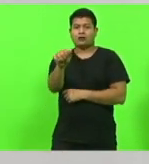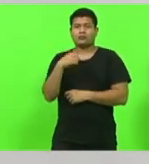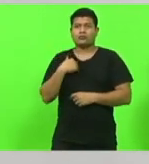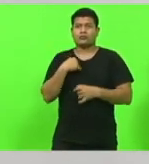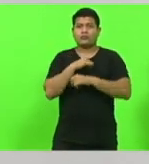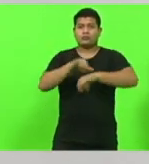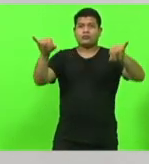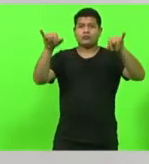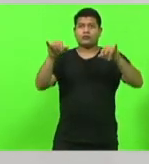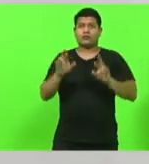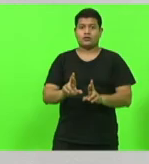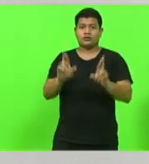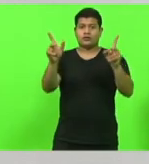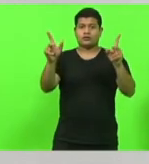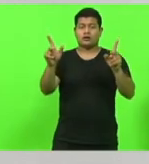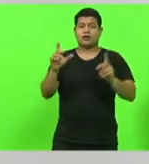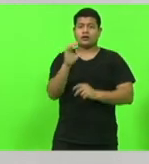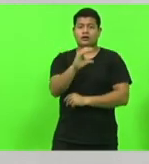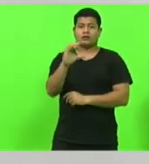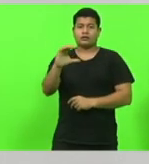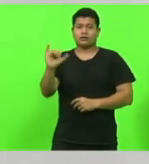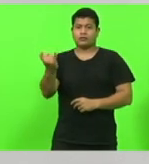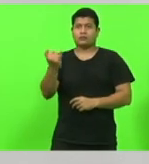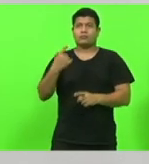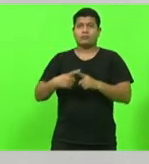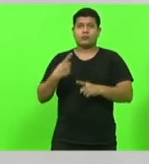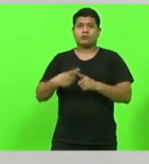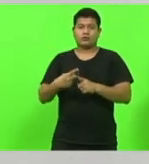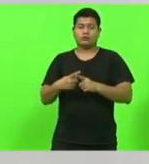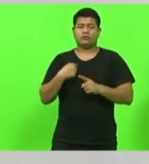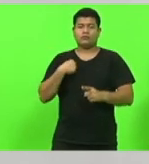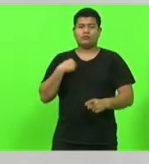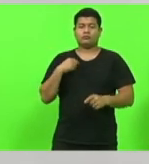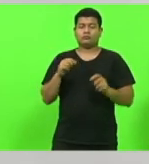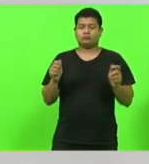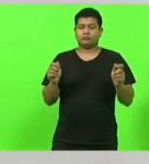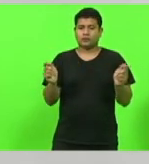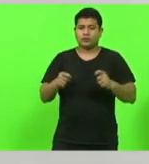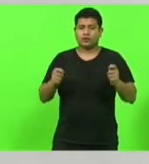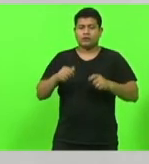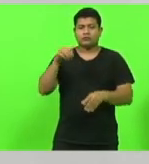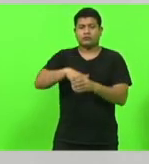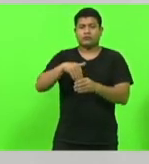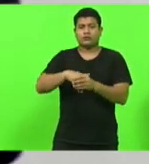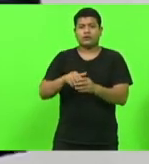diferente da CCJ porque agora eu vou ter oportunidade de votar o meu destaque. Muito obrigado.